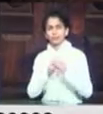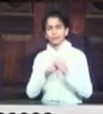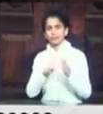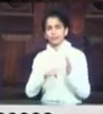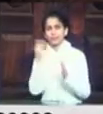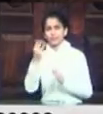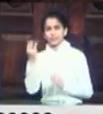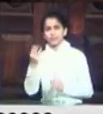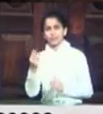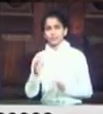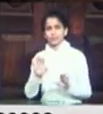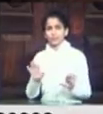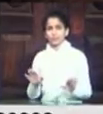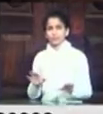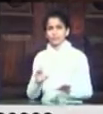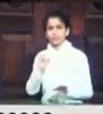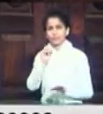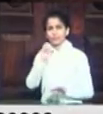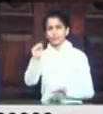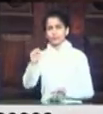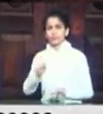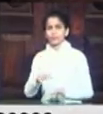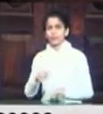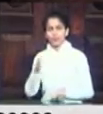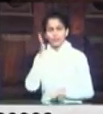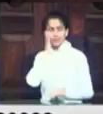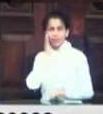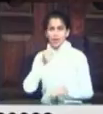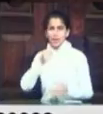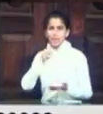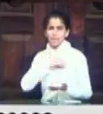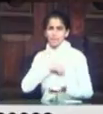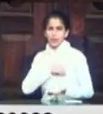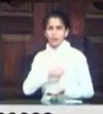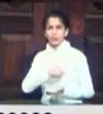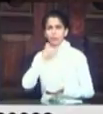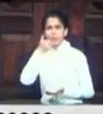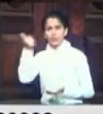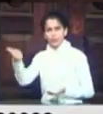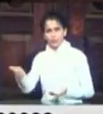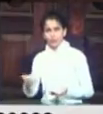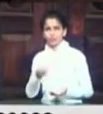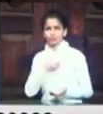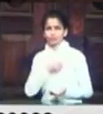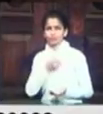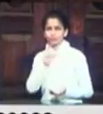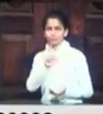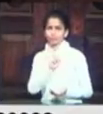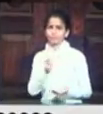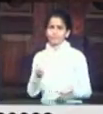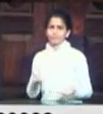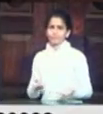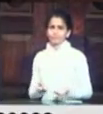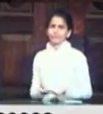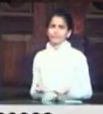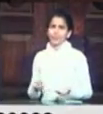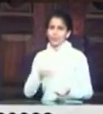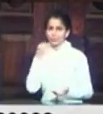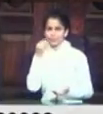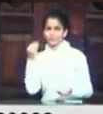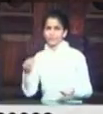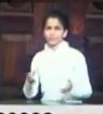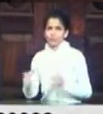menos, a OS que paga mais aos servidores que contrata, do que os servidores públicos, assim, eu vou pelo menos aproveitar